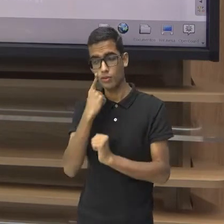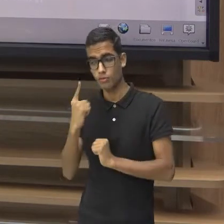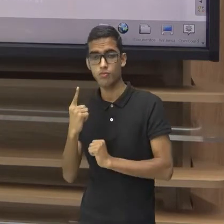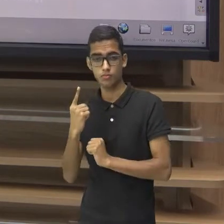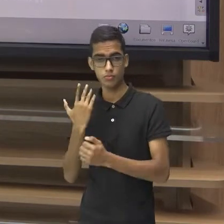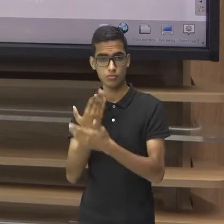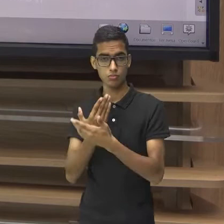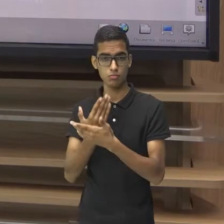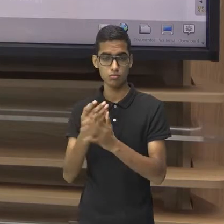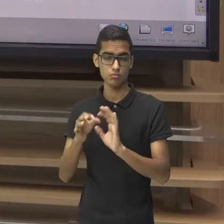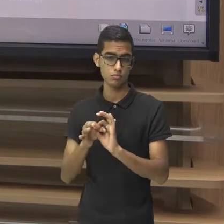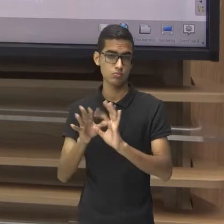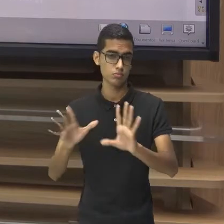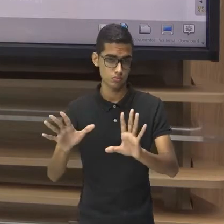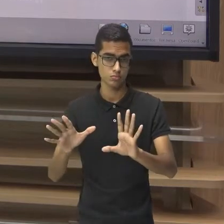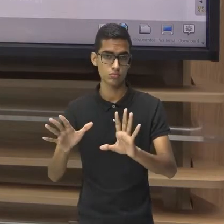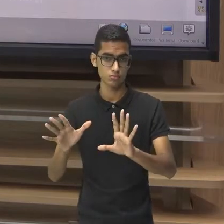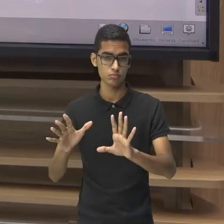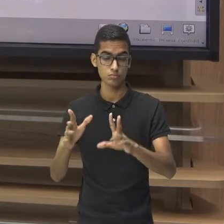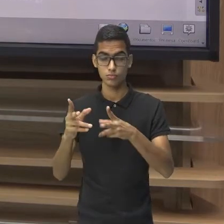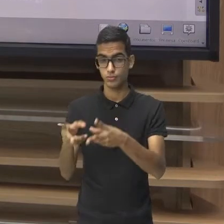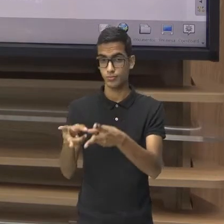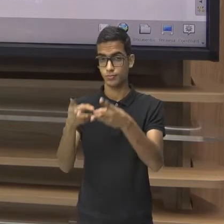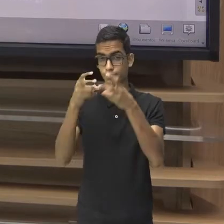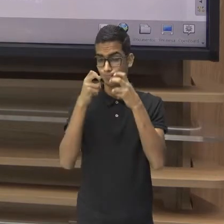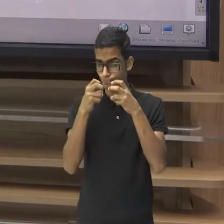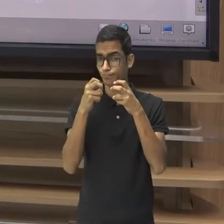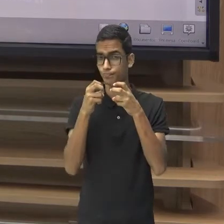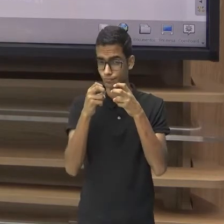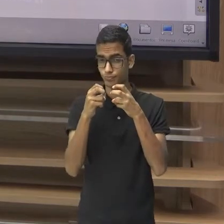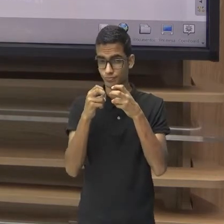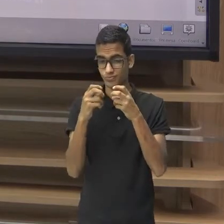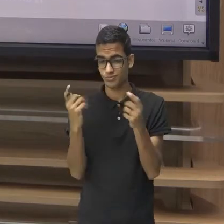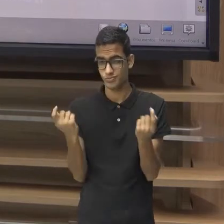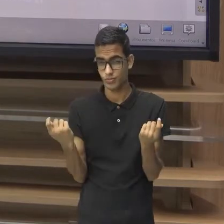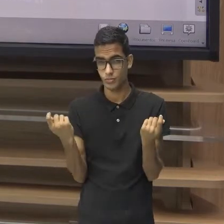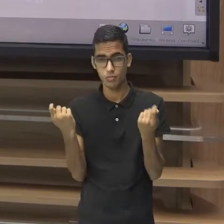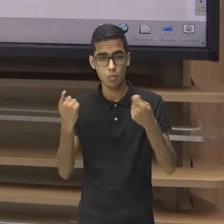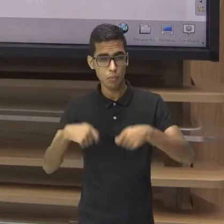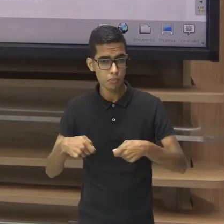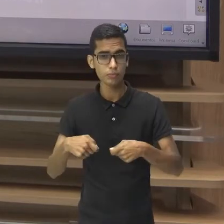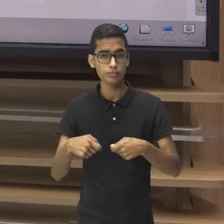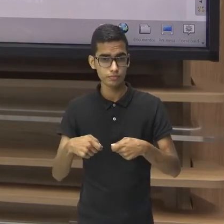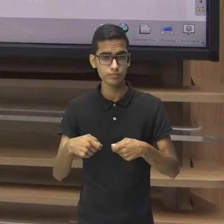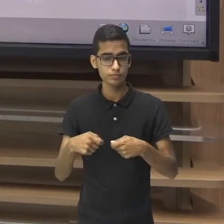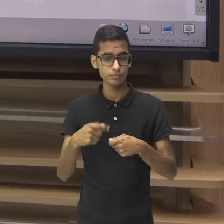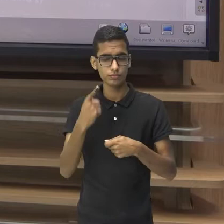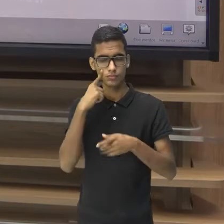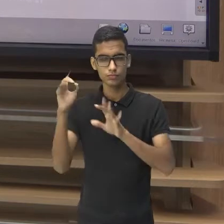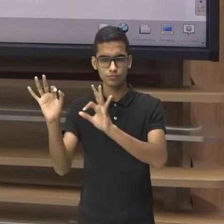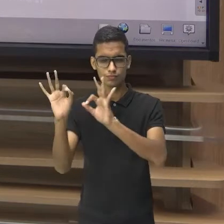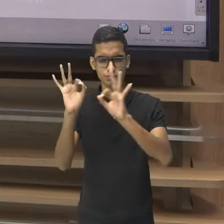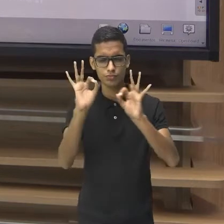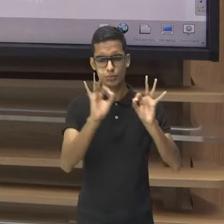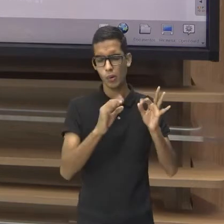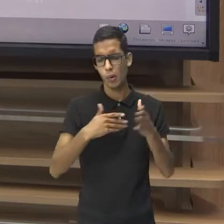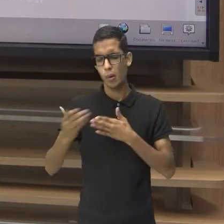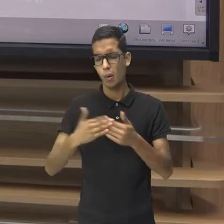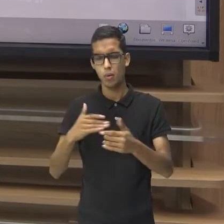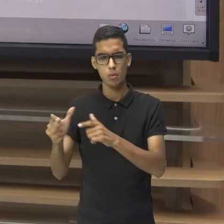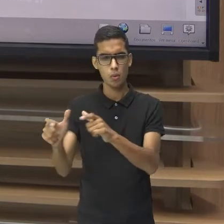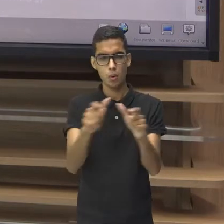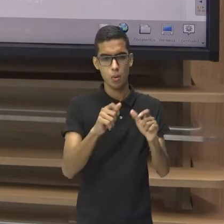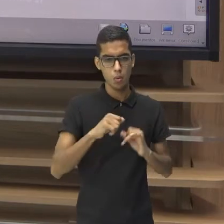aula disponível. Percebam que essa possibilidade de assistir em qualquer lugar do mundo